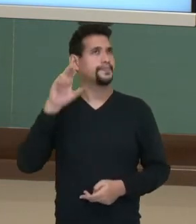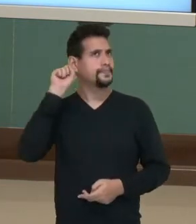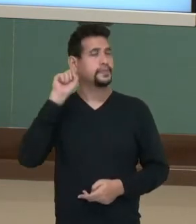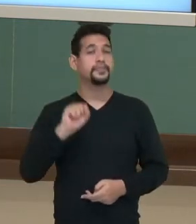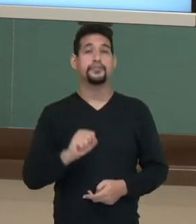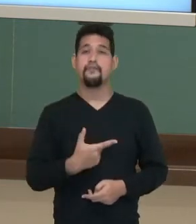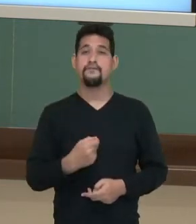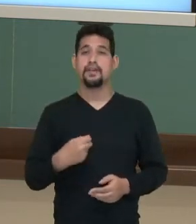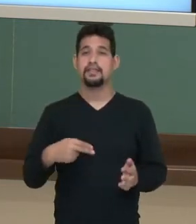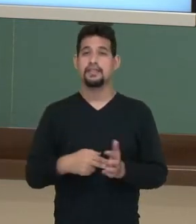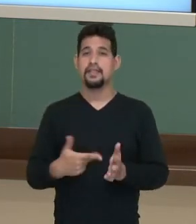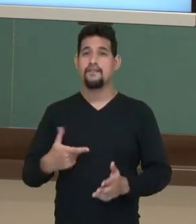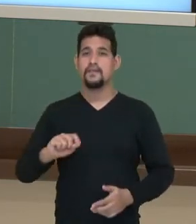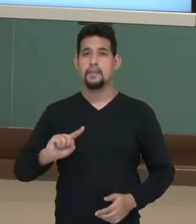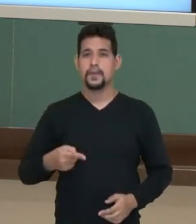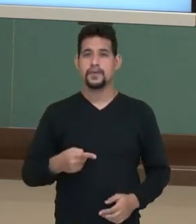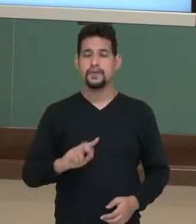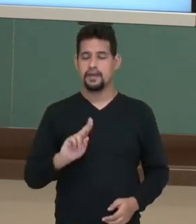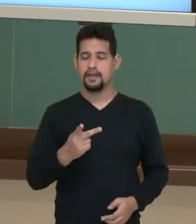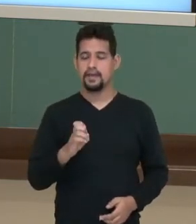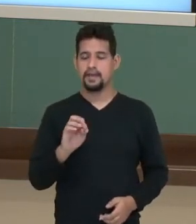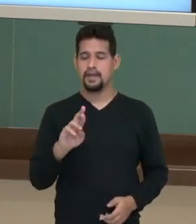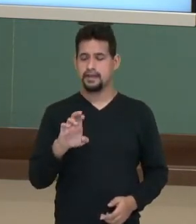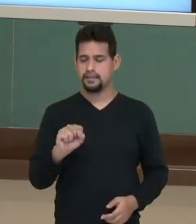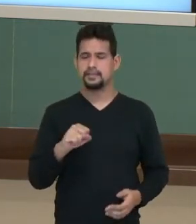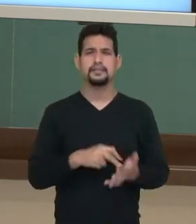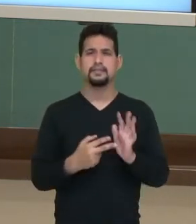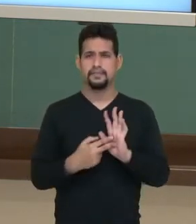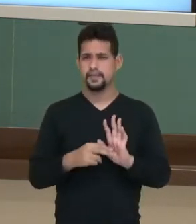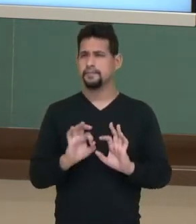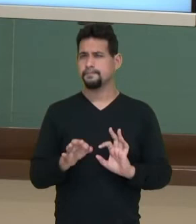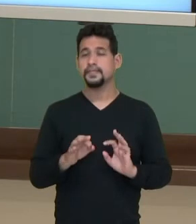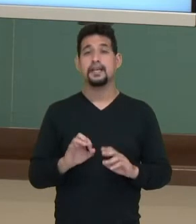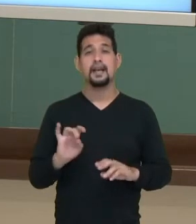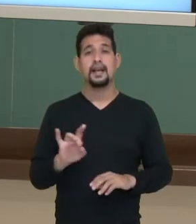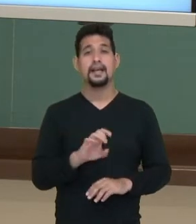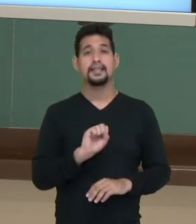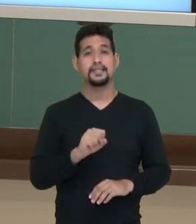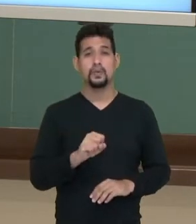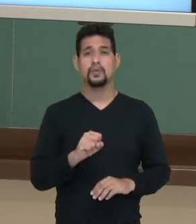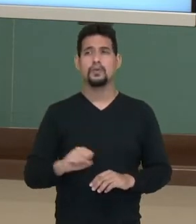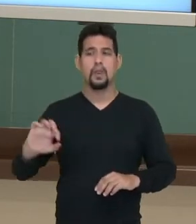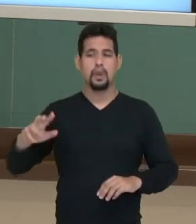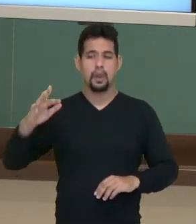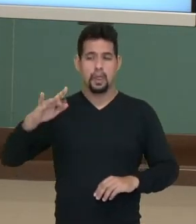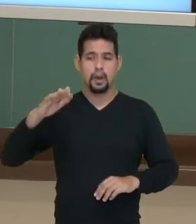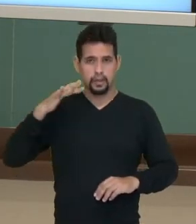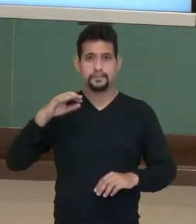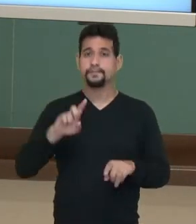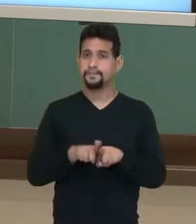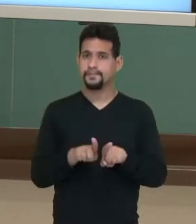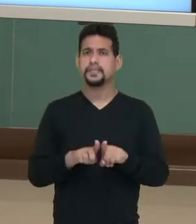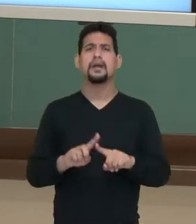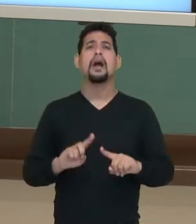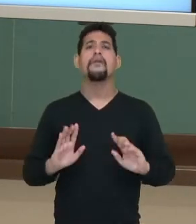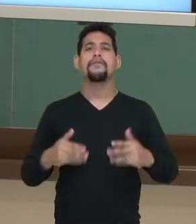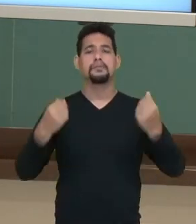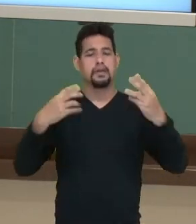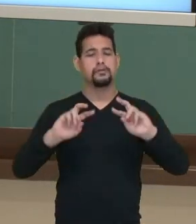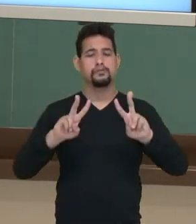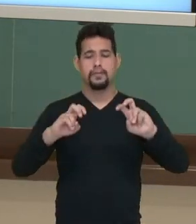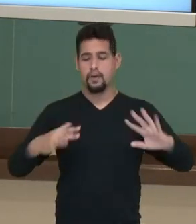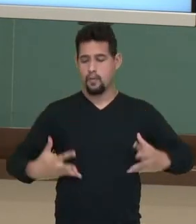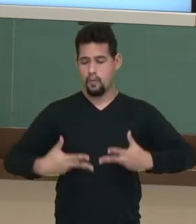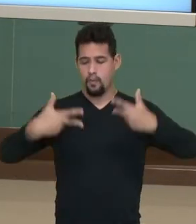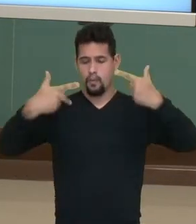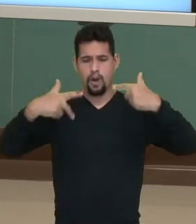20.000 Hz. Hertz, oscilação por segundo. Se você pegou essa ideia, vamos falar um pouquinho das qualidades do